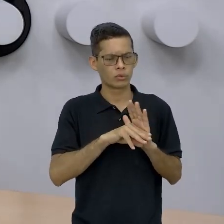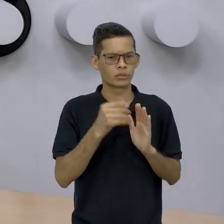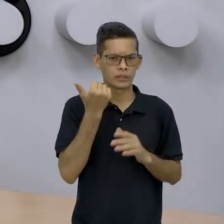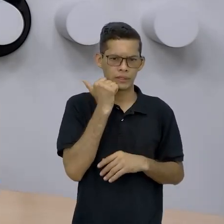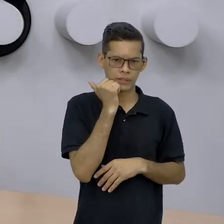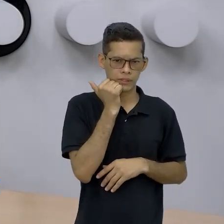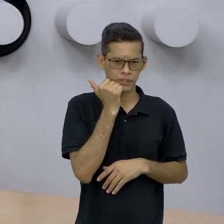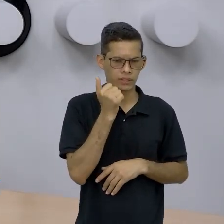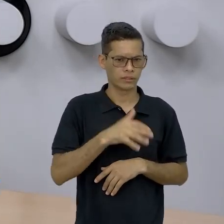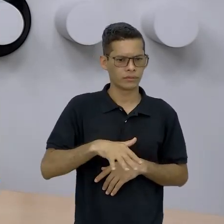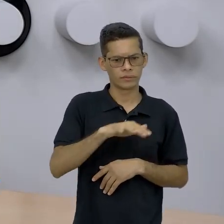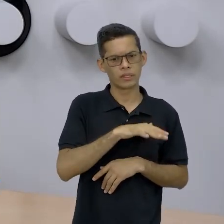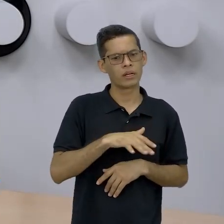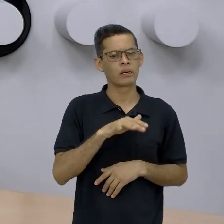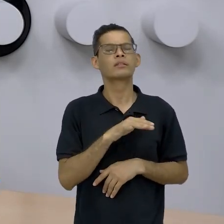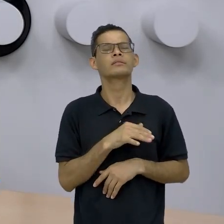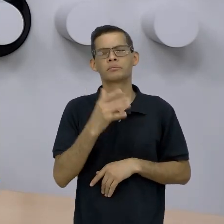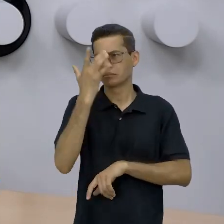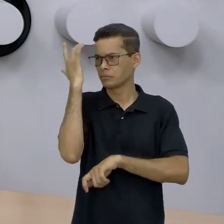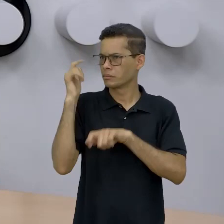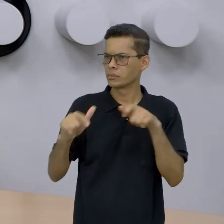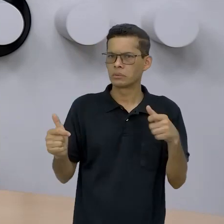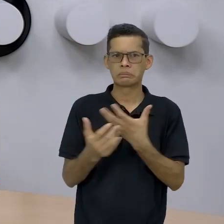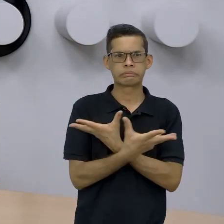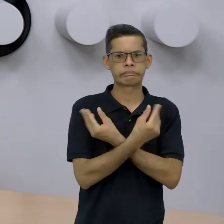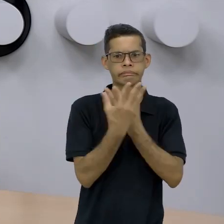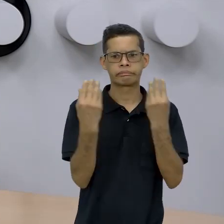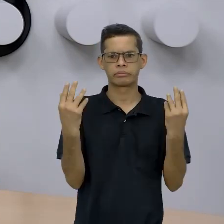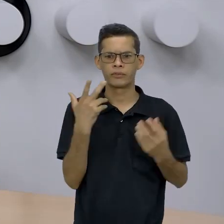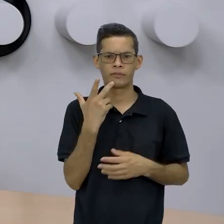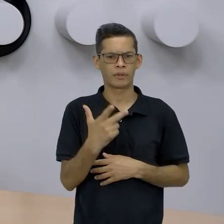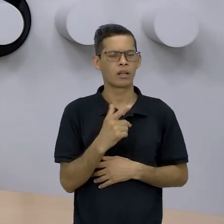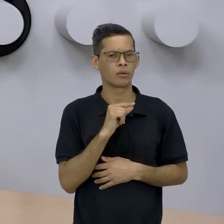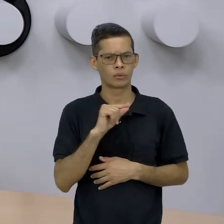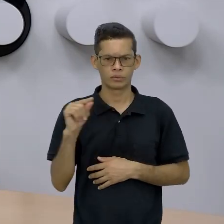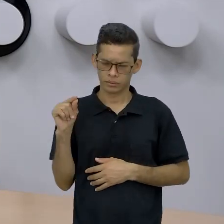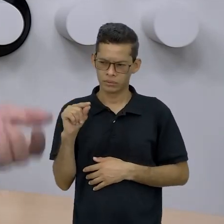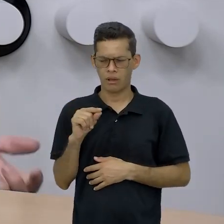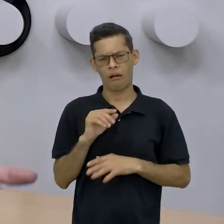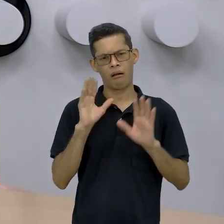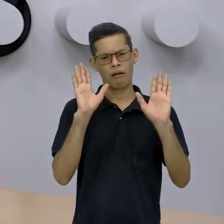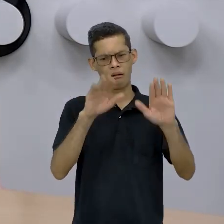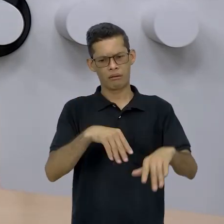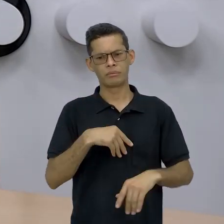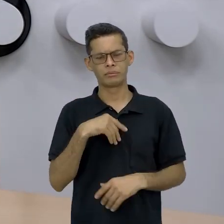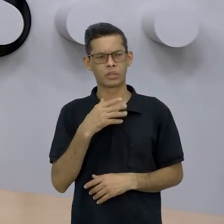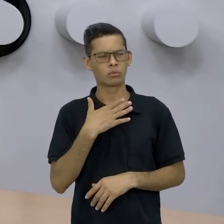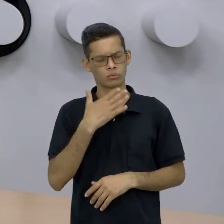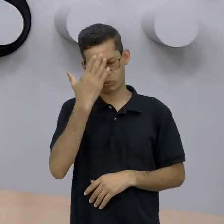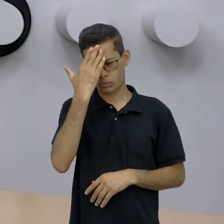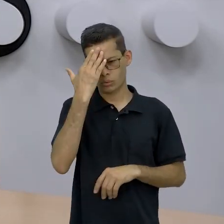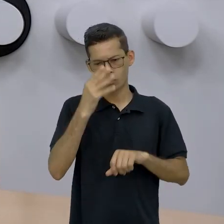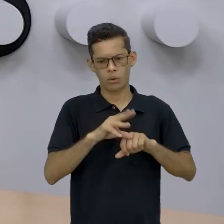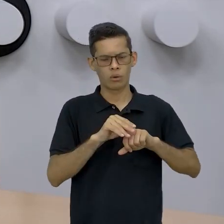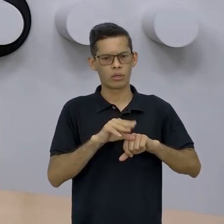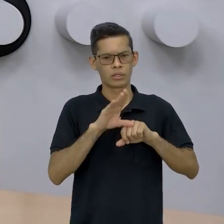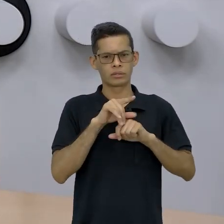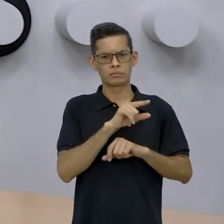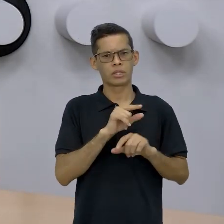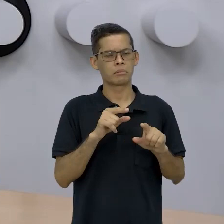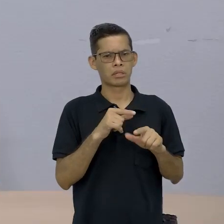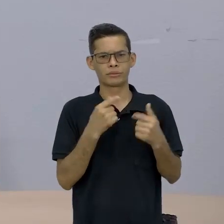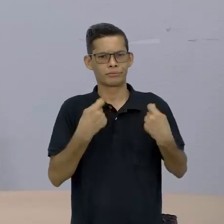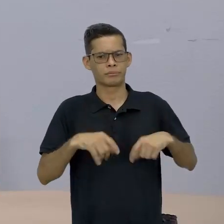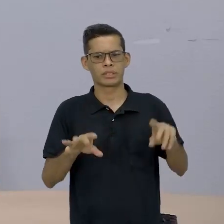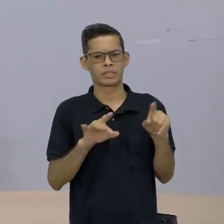questões racionais, e muita gente vai dizer, mas a minha noção de conhecimento independe disso. Né? Né? Às vezes é